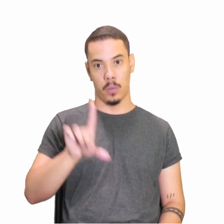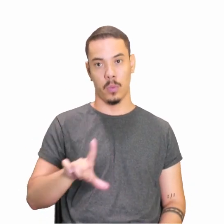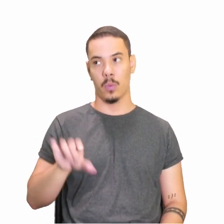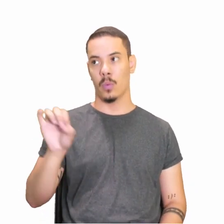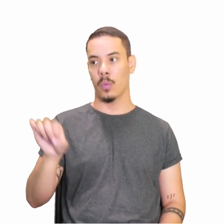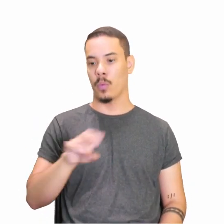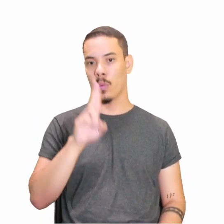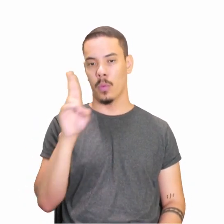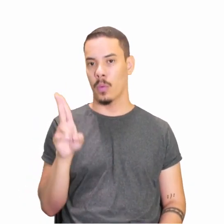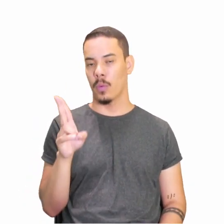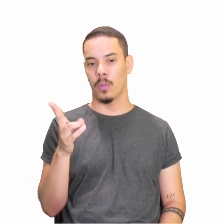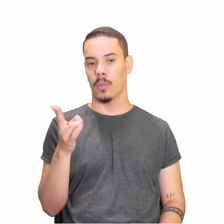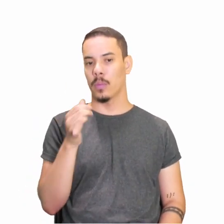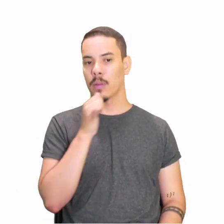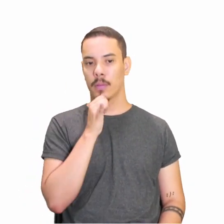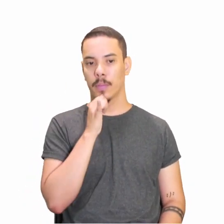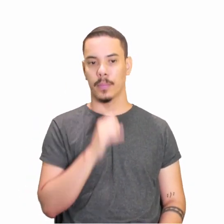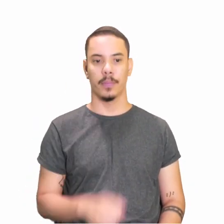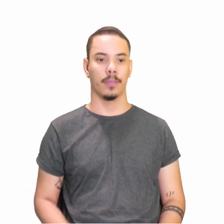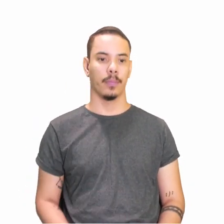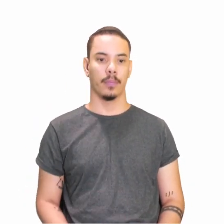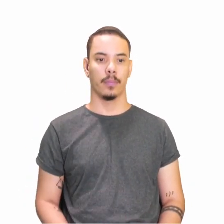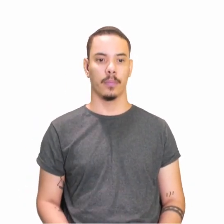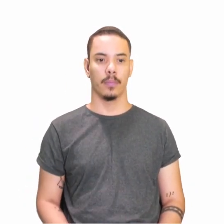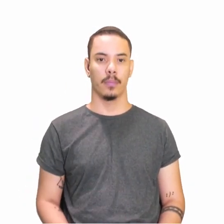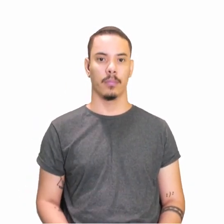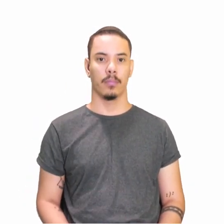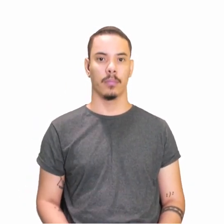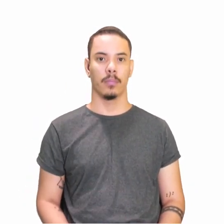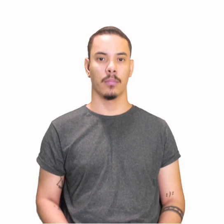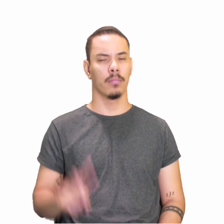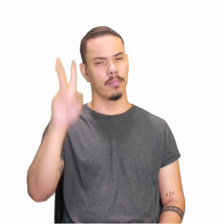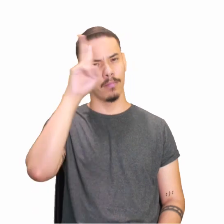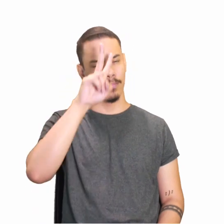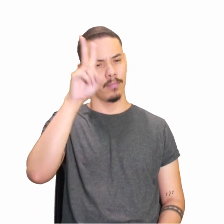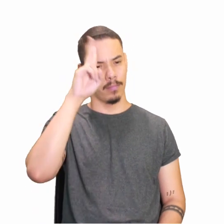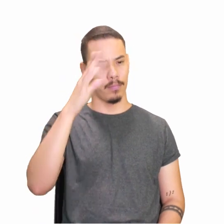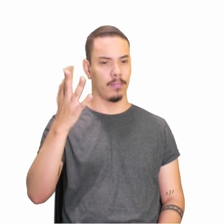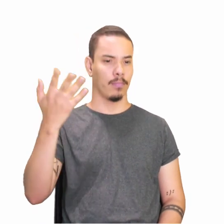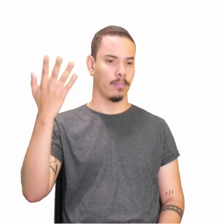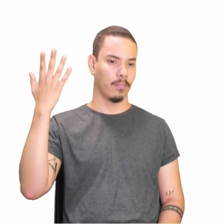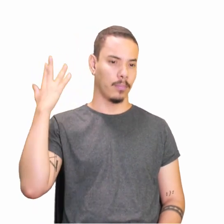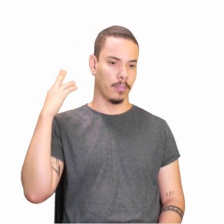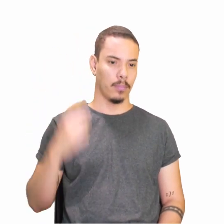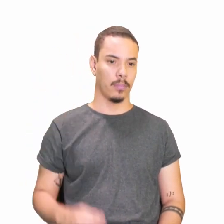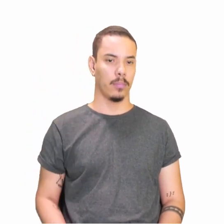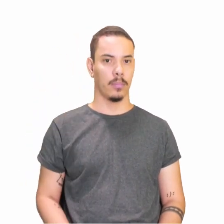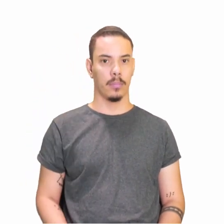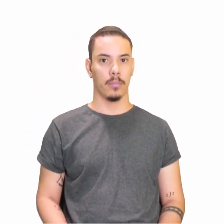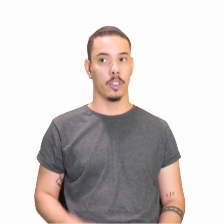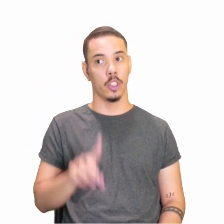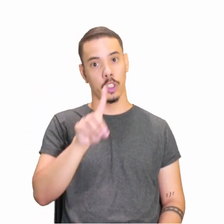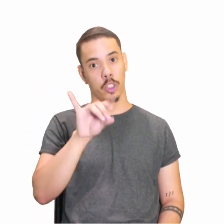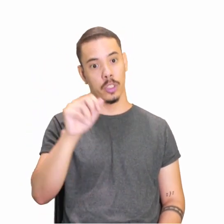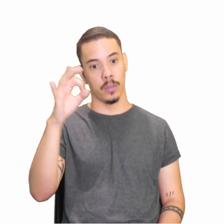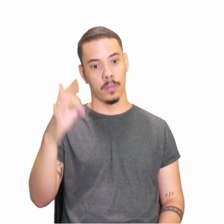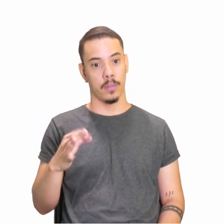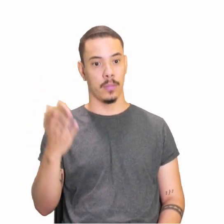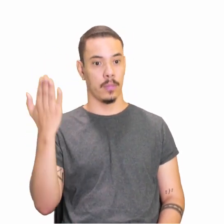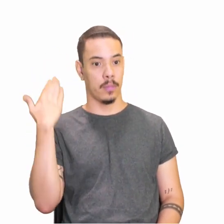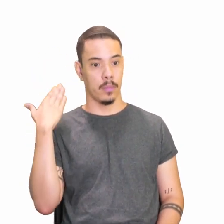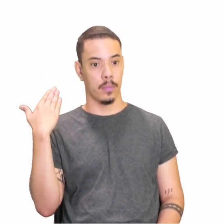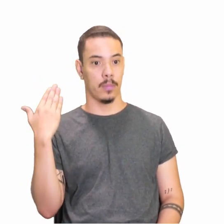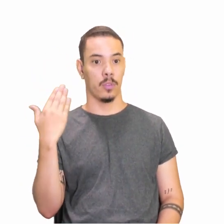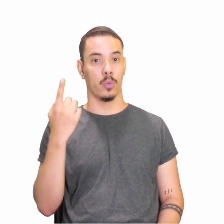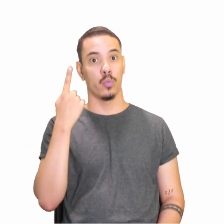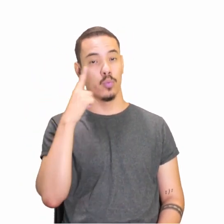pode começar com o bordão, por exemplo. Era uma vez. Que mais? Certo dia,